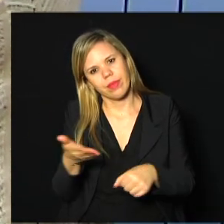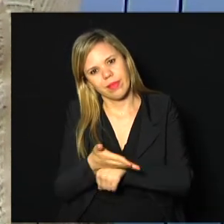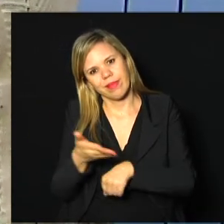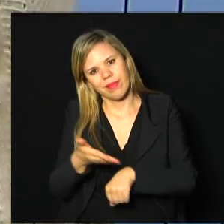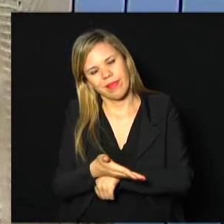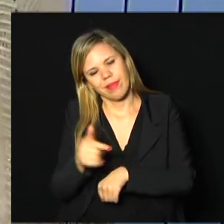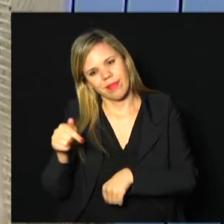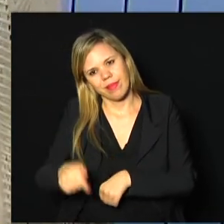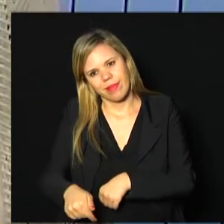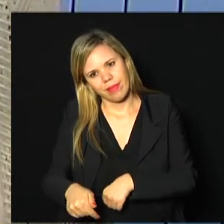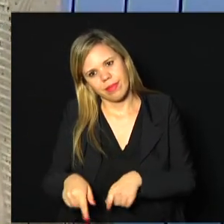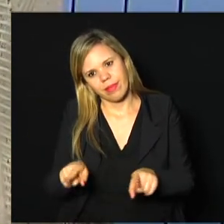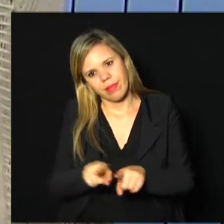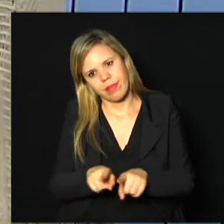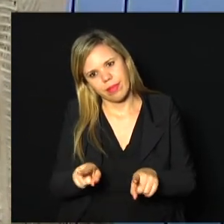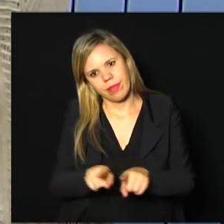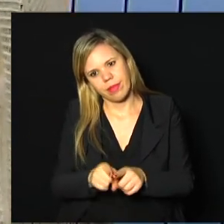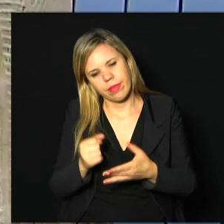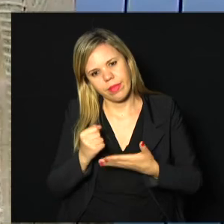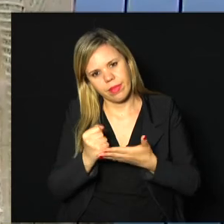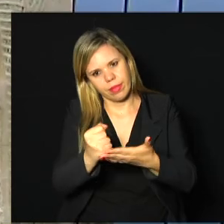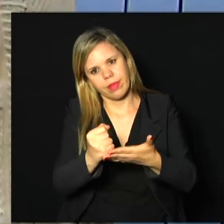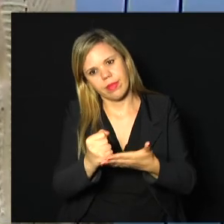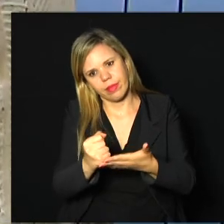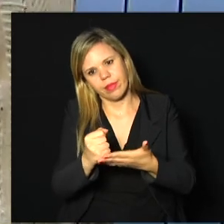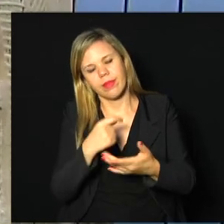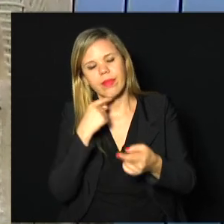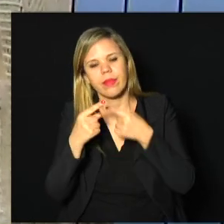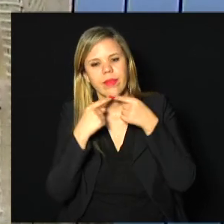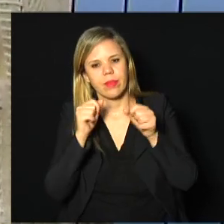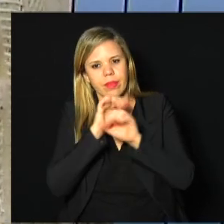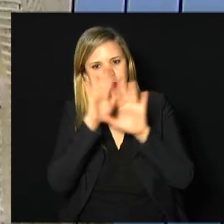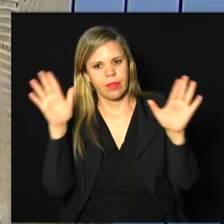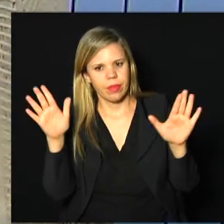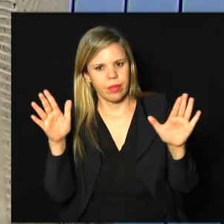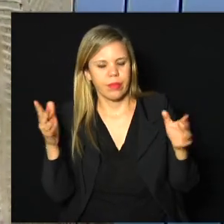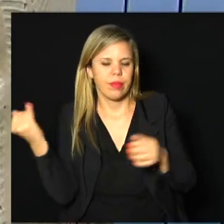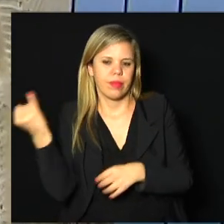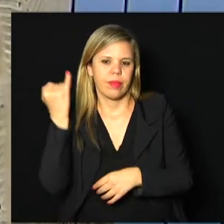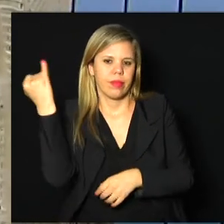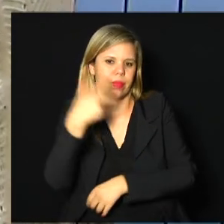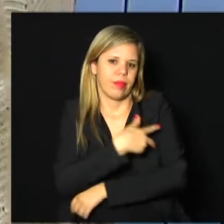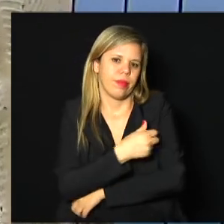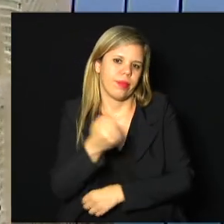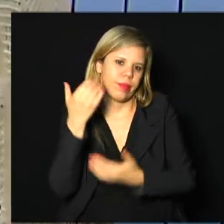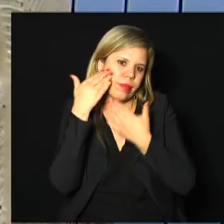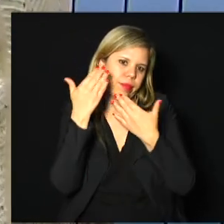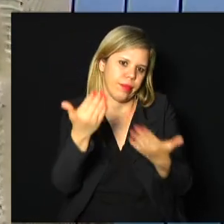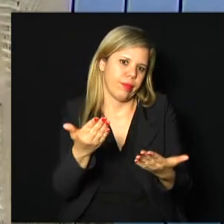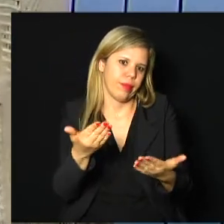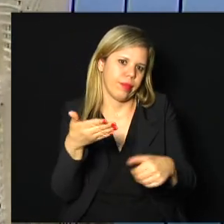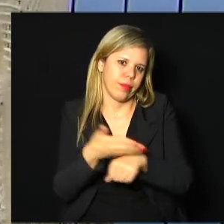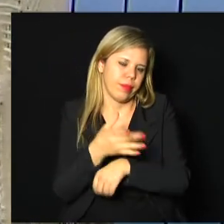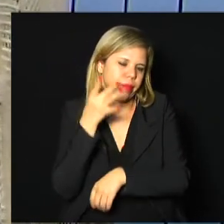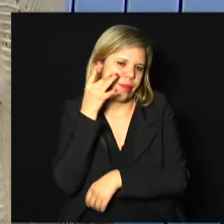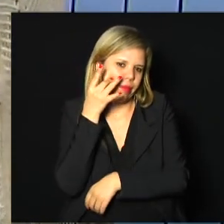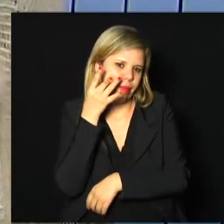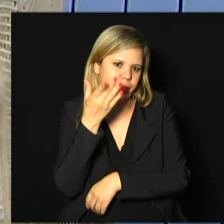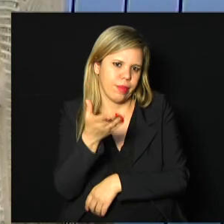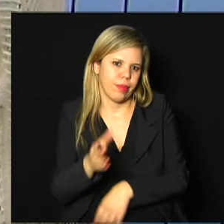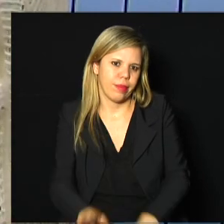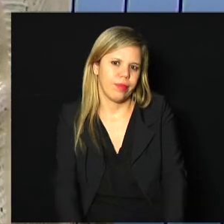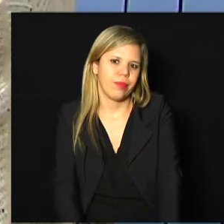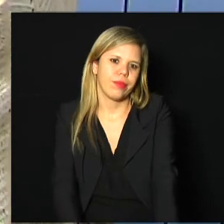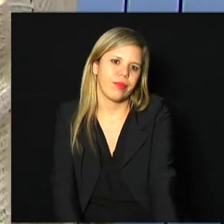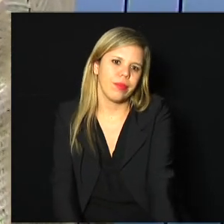agradecer a sua participação aqui e também de nos ajudar, né, a tirar dúvida e entender a importância da vacina. Muito obrigada pela sua presença.